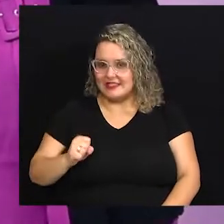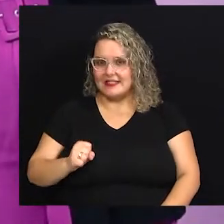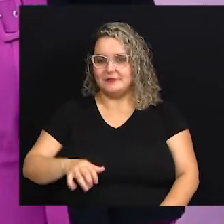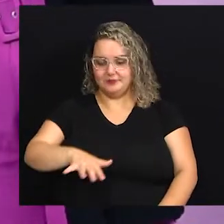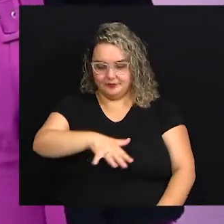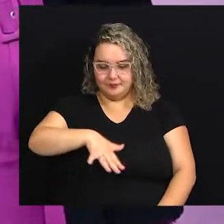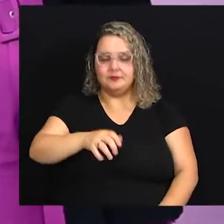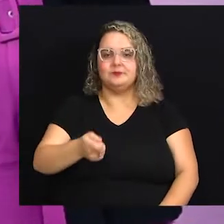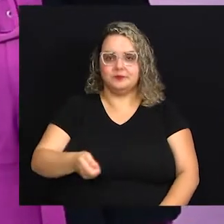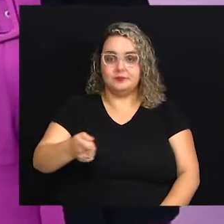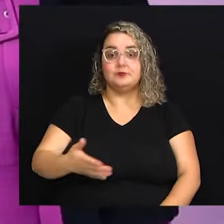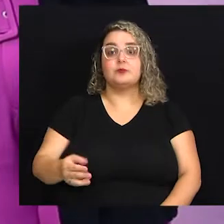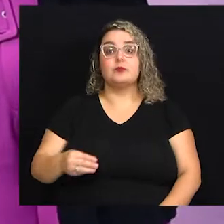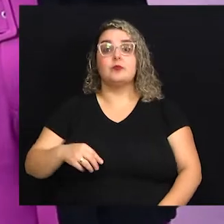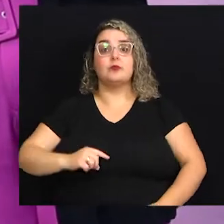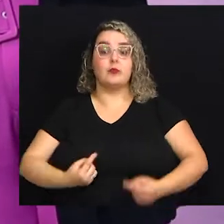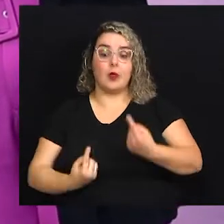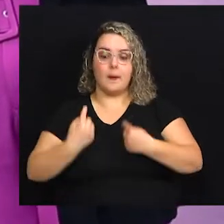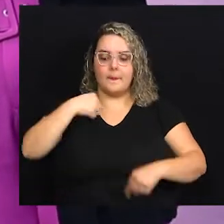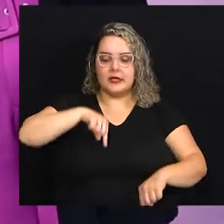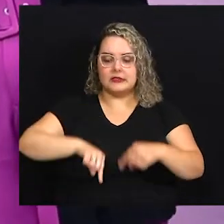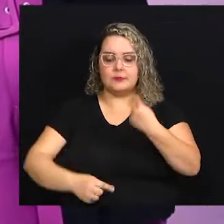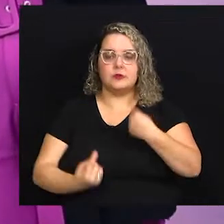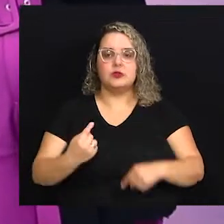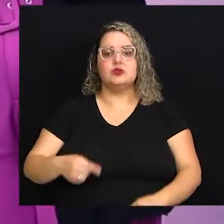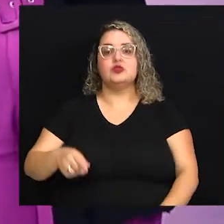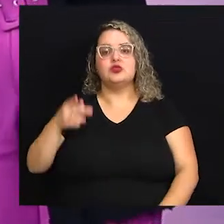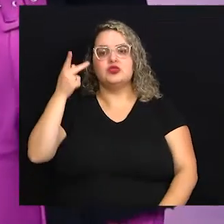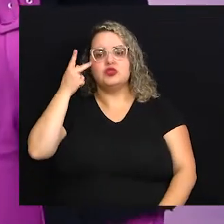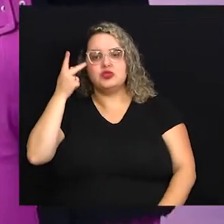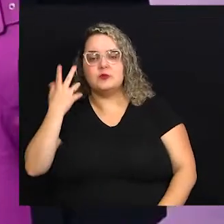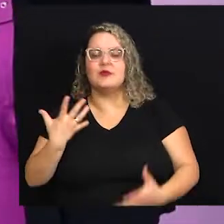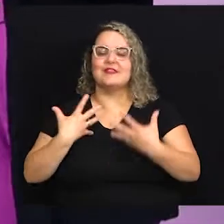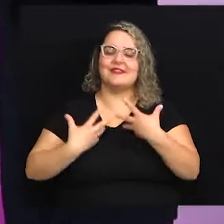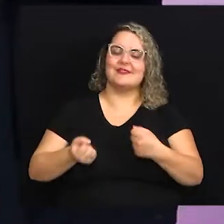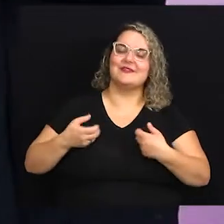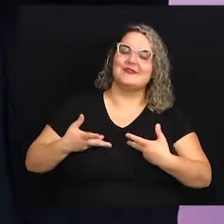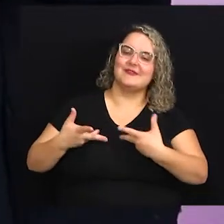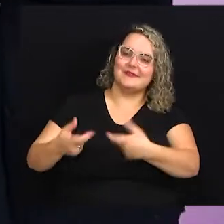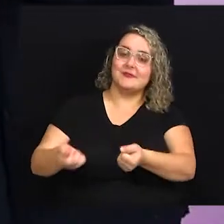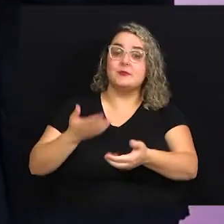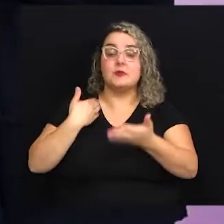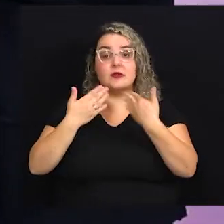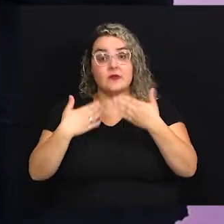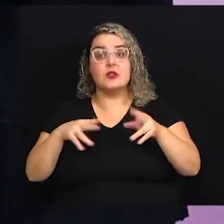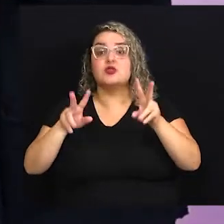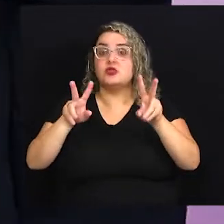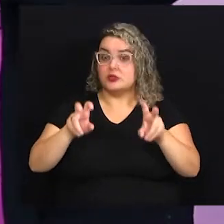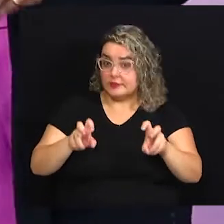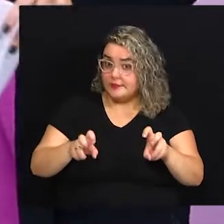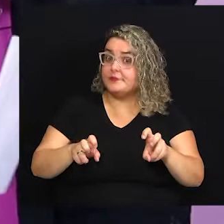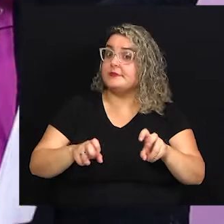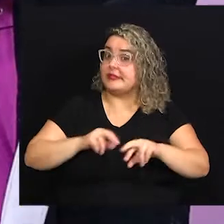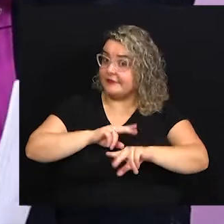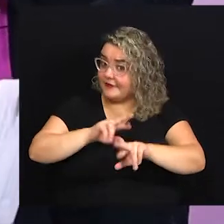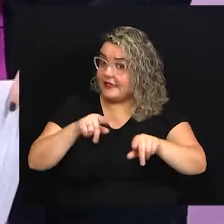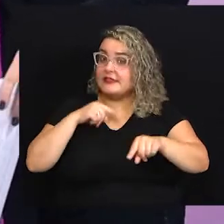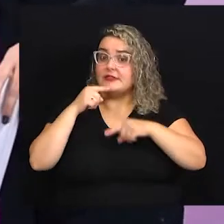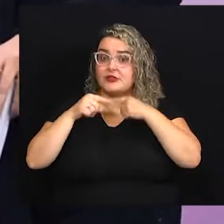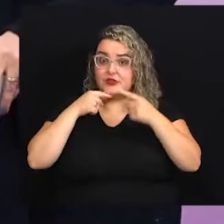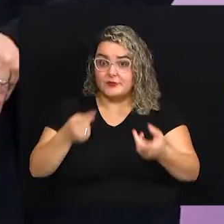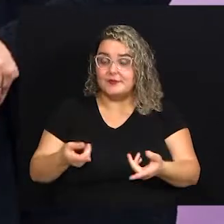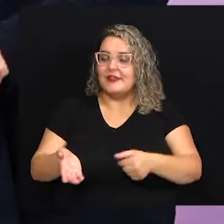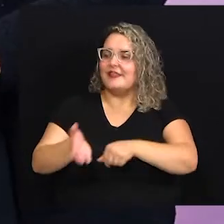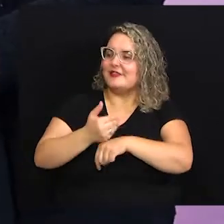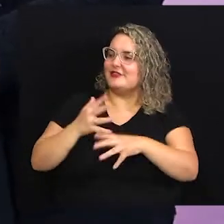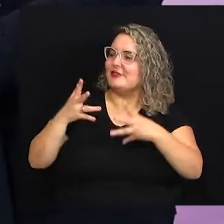Brasileira de Endocrinologia e Metabologia Regional de São Paulo, aceitou o nosso convite para falar sobre esse tema que ainda tem muitas